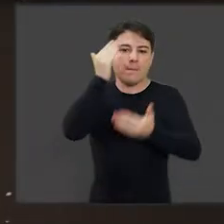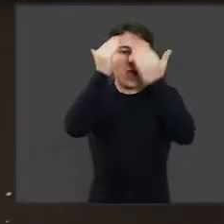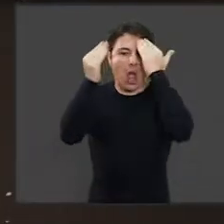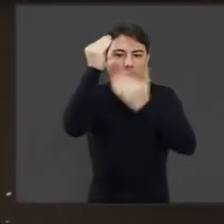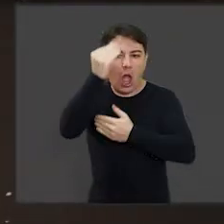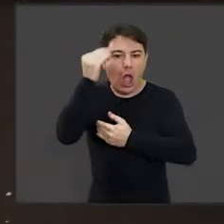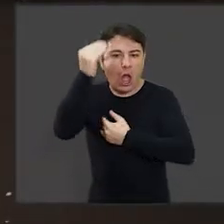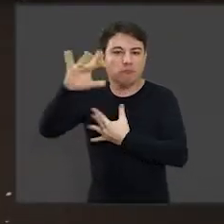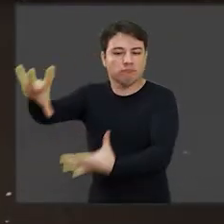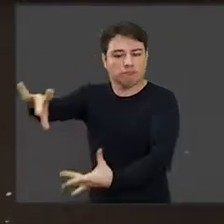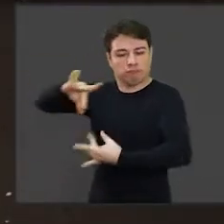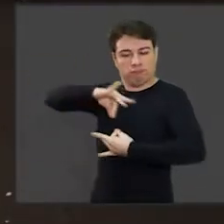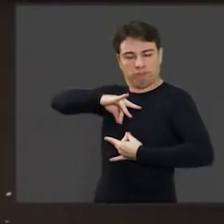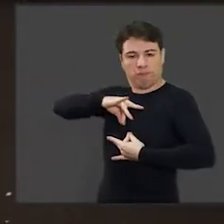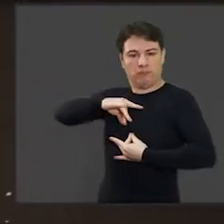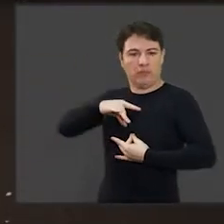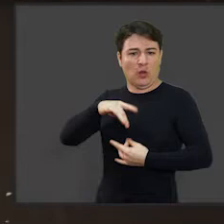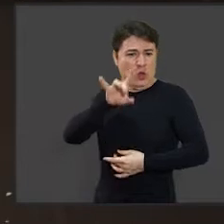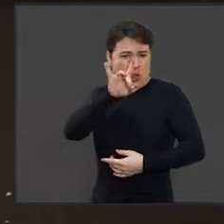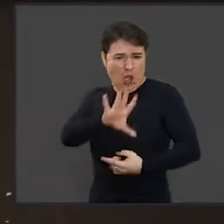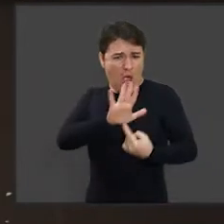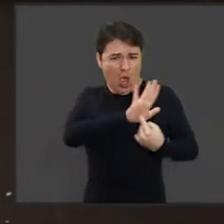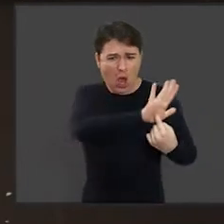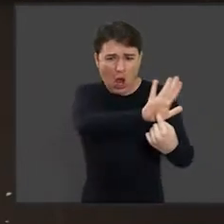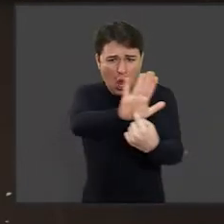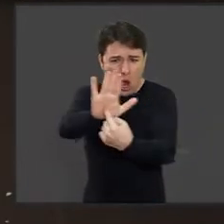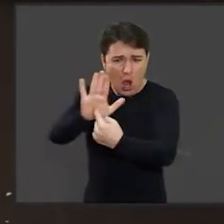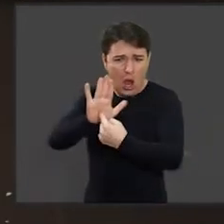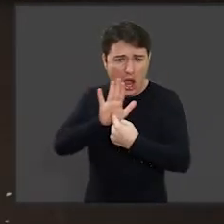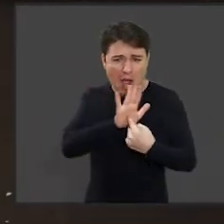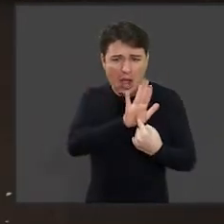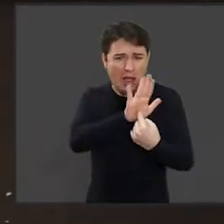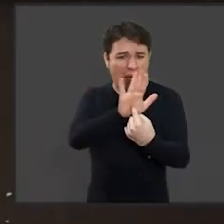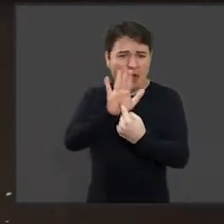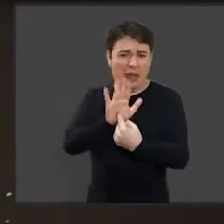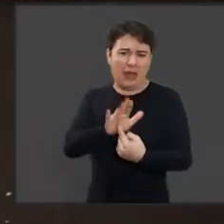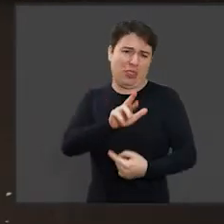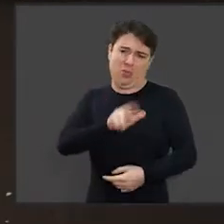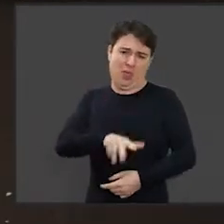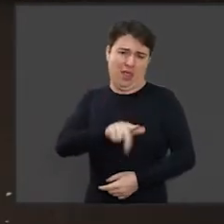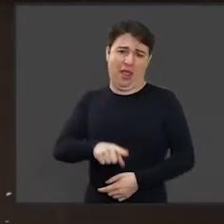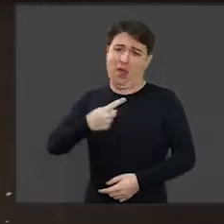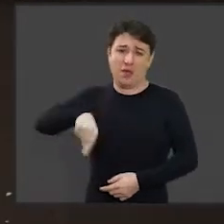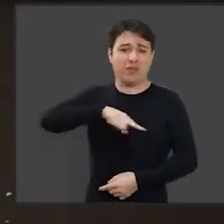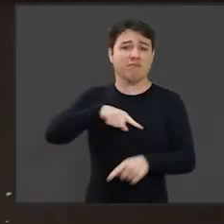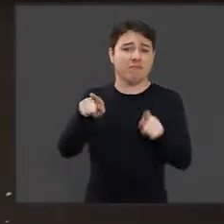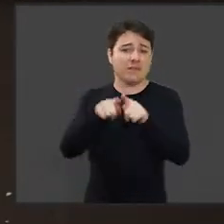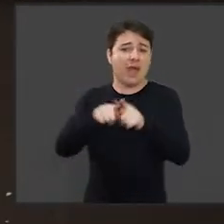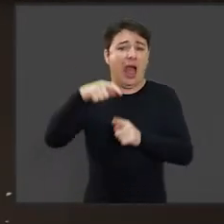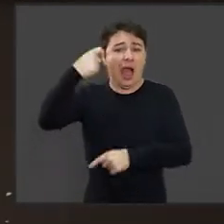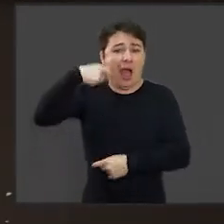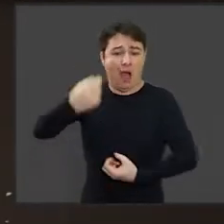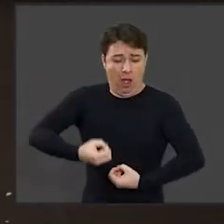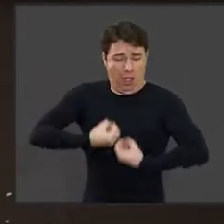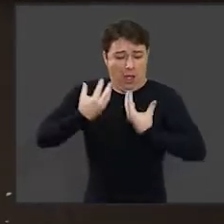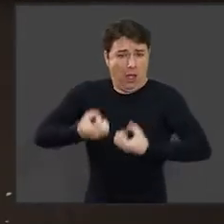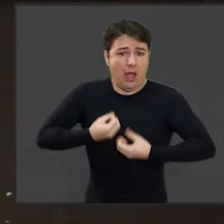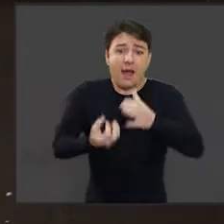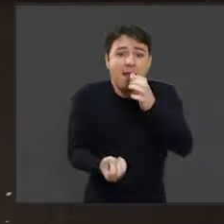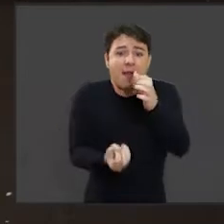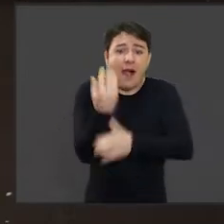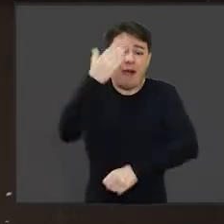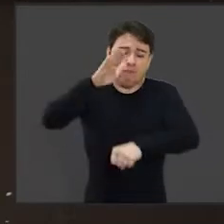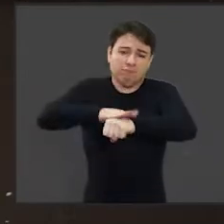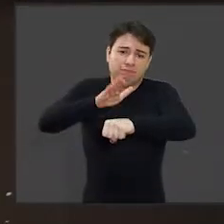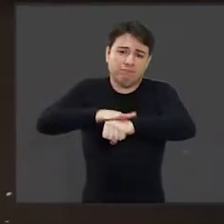mais concretos, níveis psicológicos dos personagens e a nossa capacidade enquanto dramaturgos. Porque no improviso você não